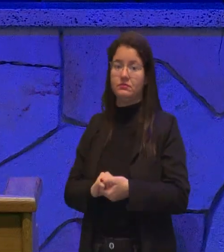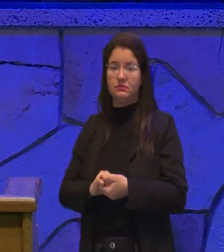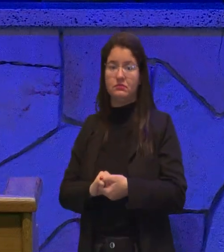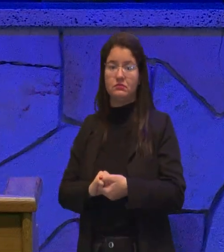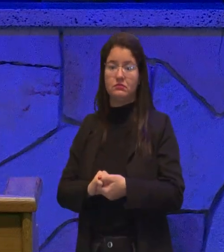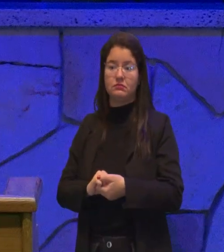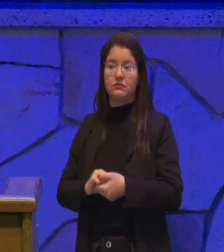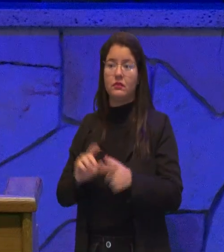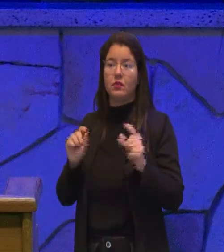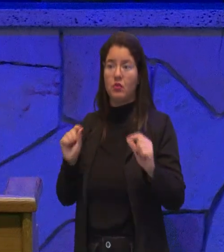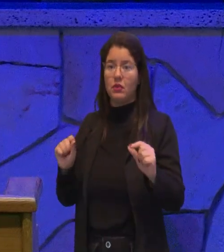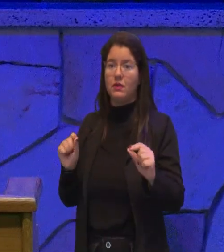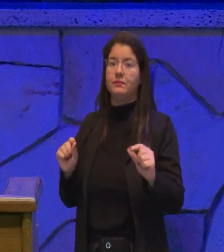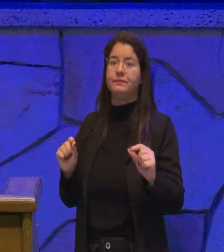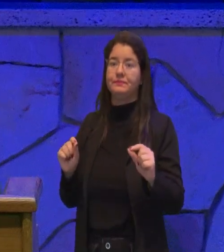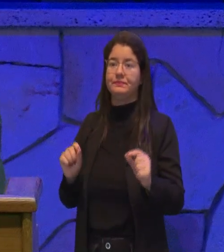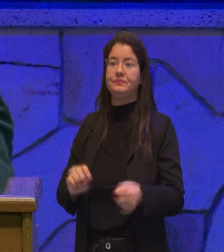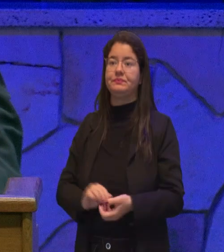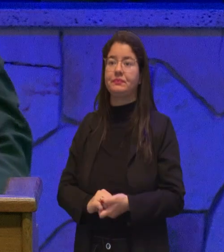Perceber